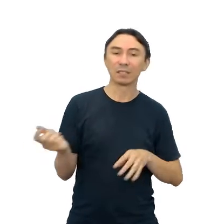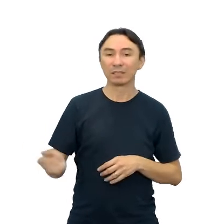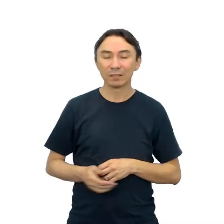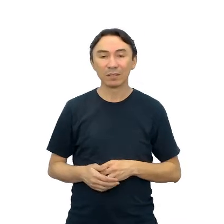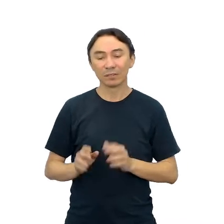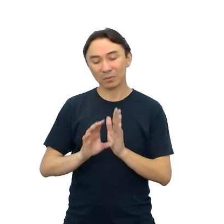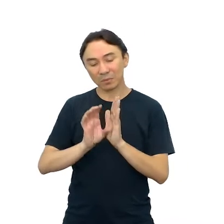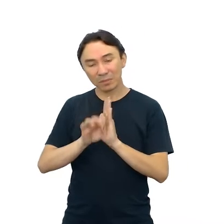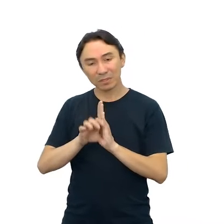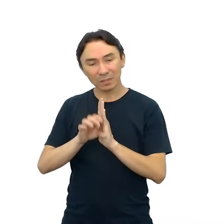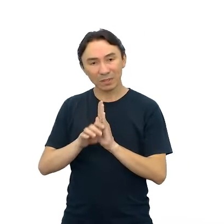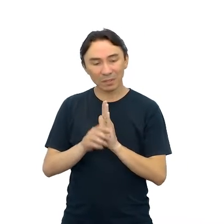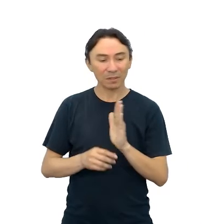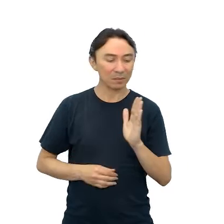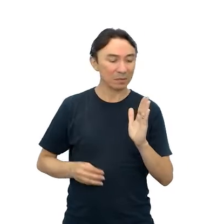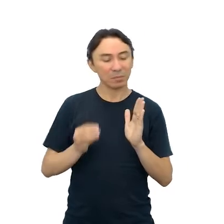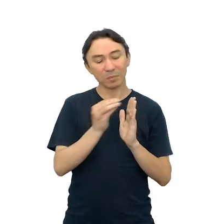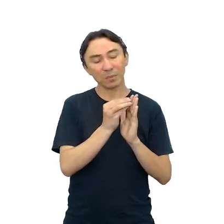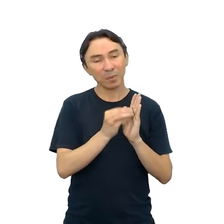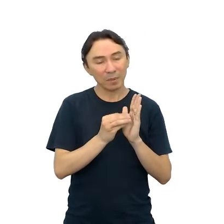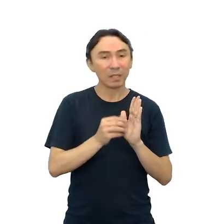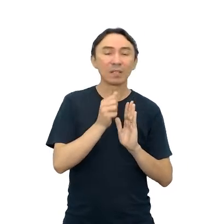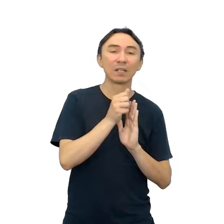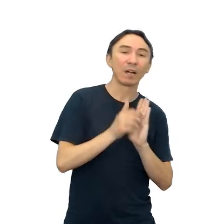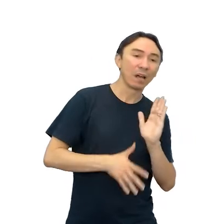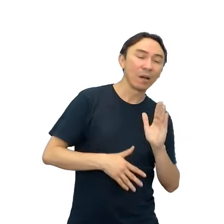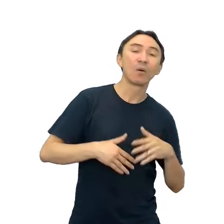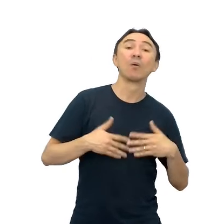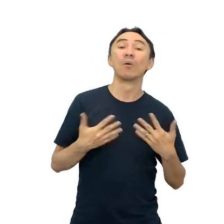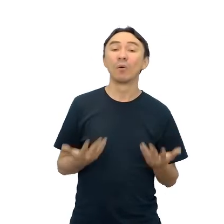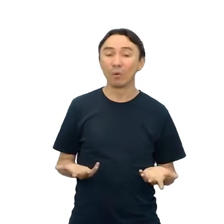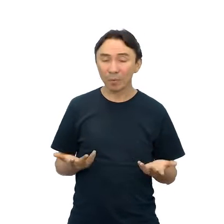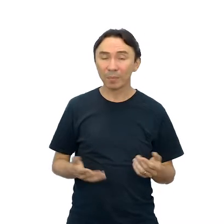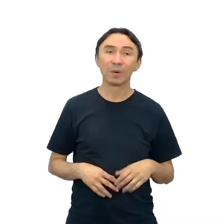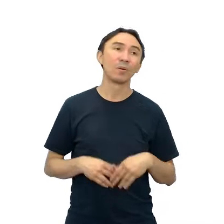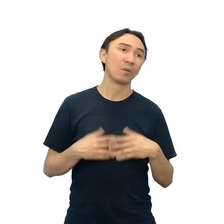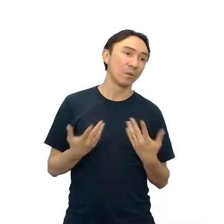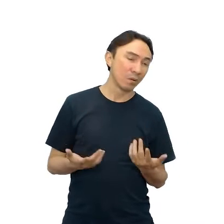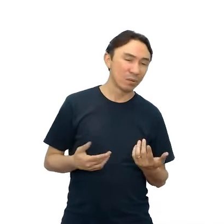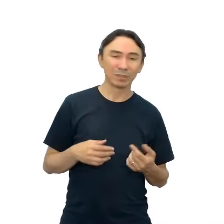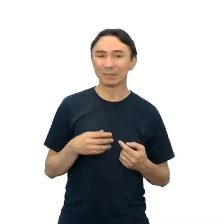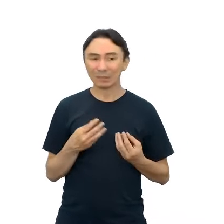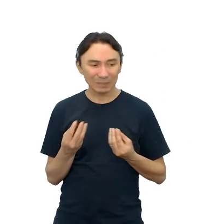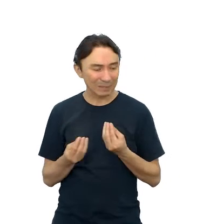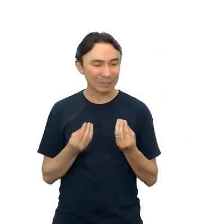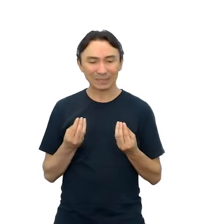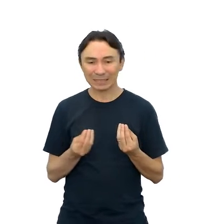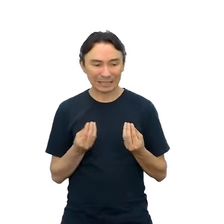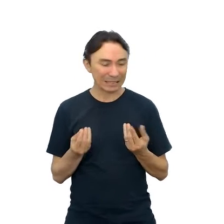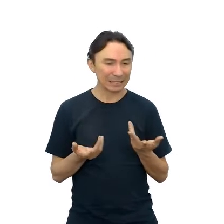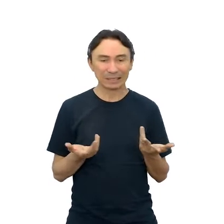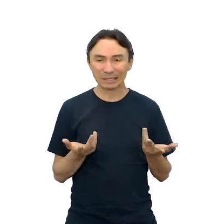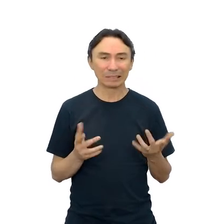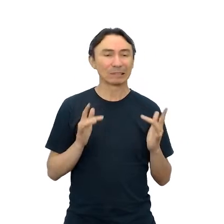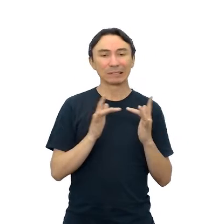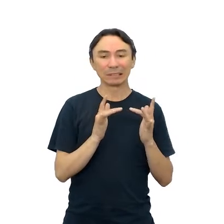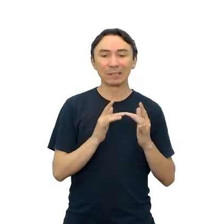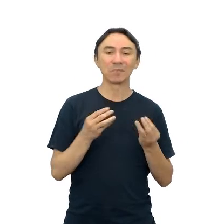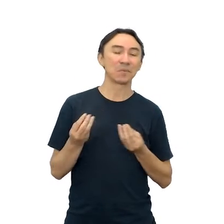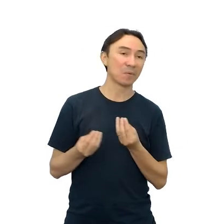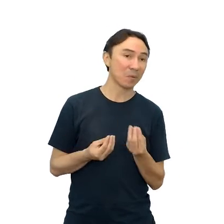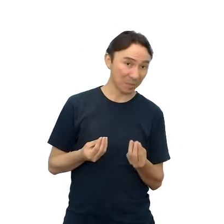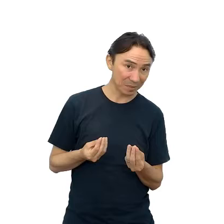das nossas atividades, ou como nós poderíamos lidar com eles aí dentro das nossas